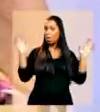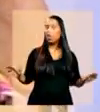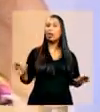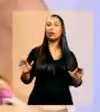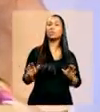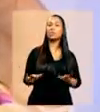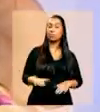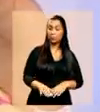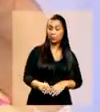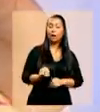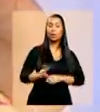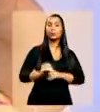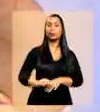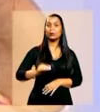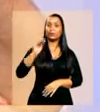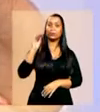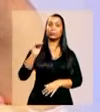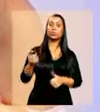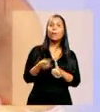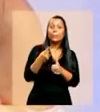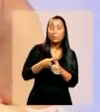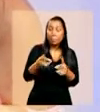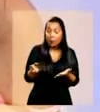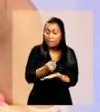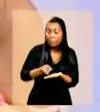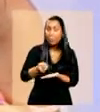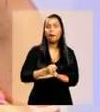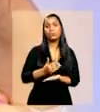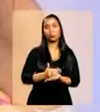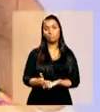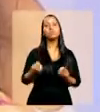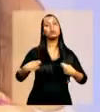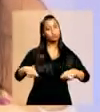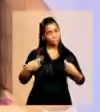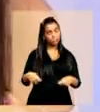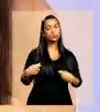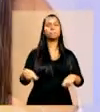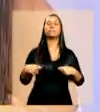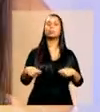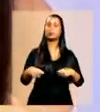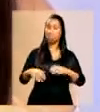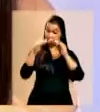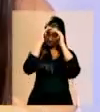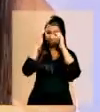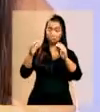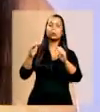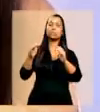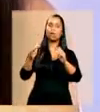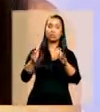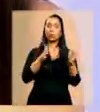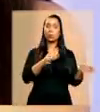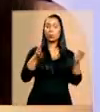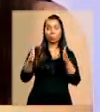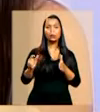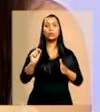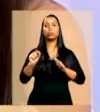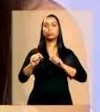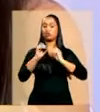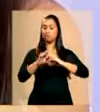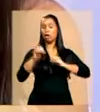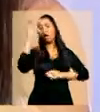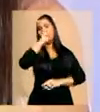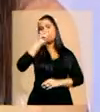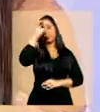de que a educação infantil é a primeira etapa da educação básica. Então, ela tem que ser encarada, ela tem que ser respeitada como etapa de